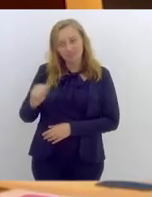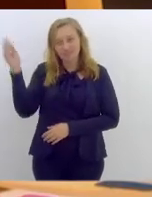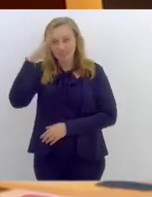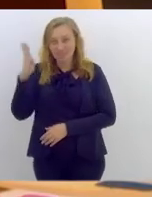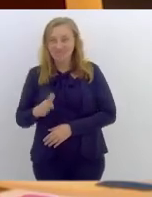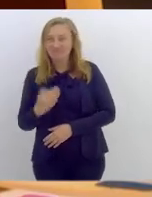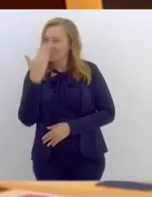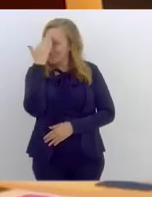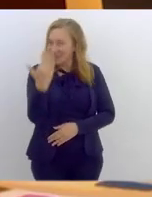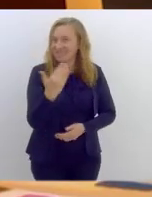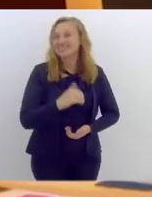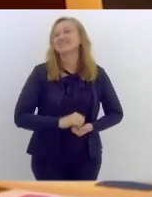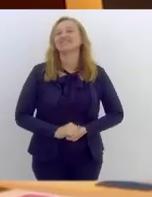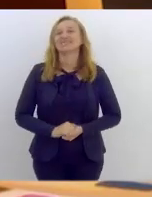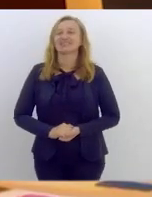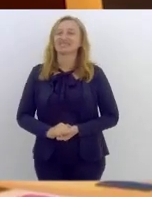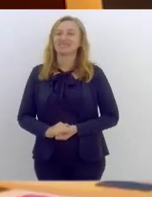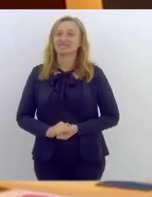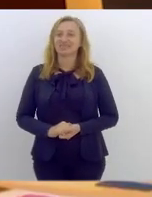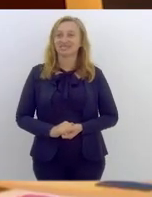muito obrigada.